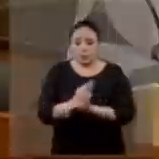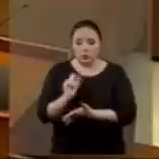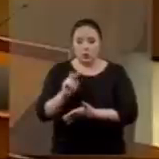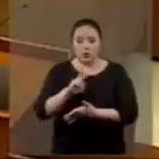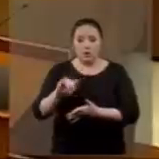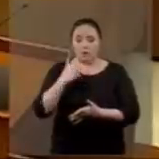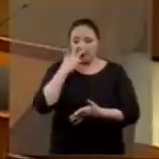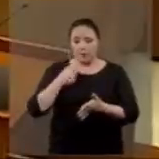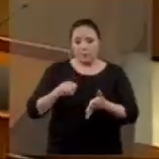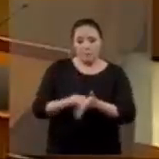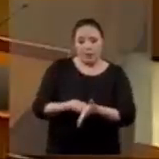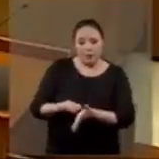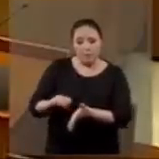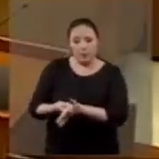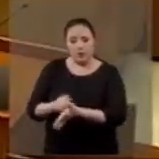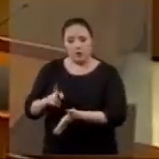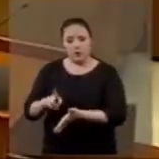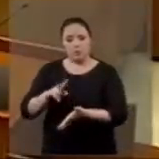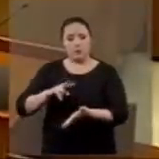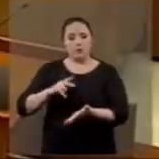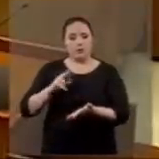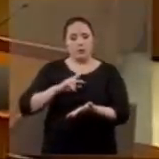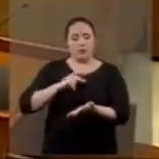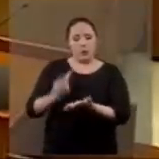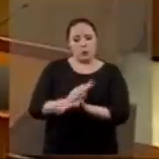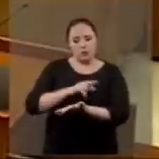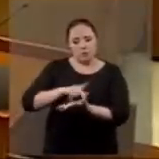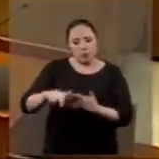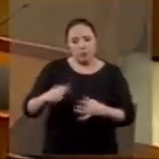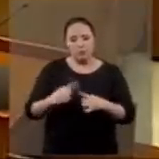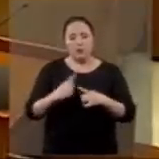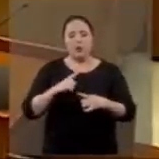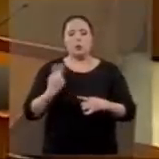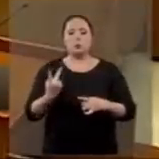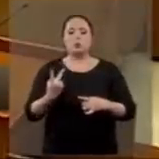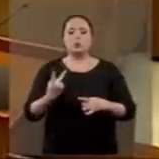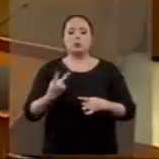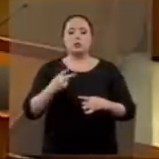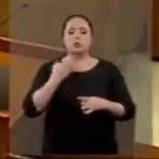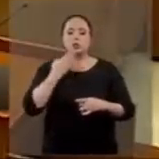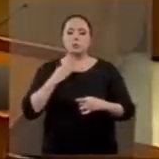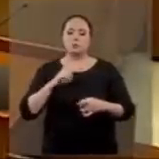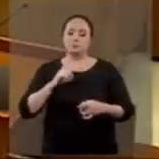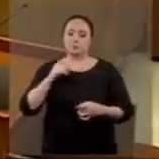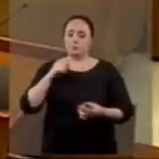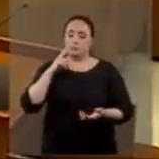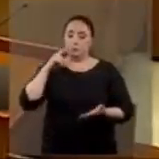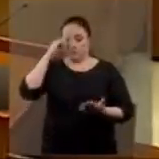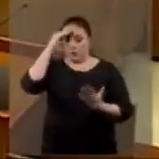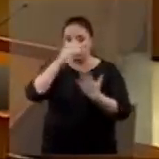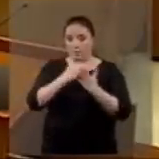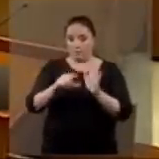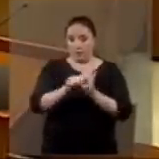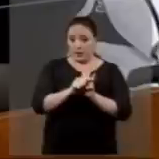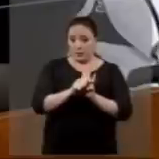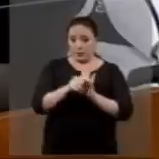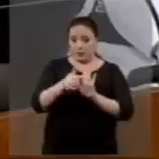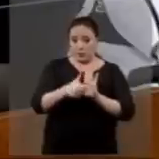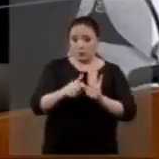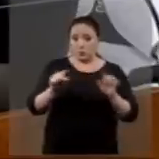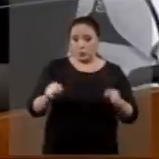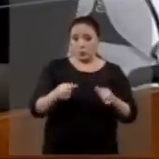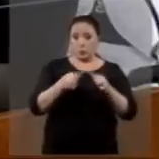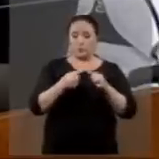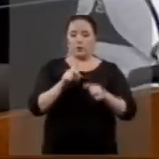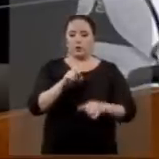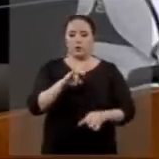ter impugnação em cima de impugnação, porque ficariam 2 comandos. Olha, há o parágrafo 2º e isso satisfaz